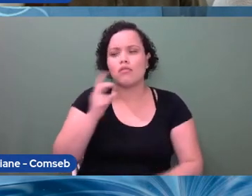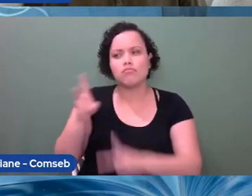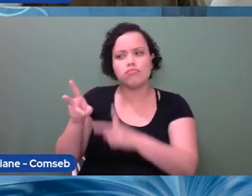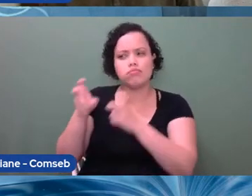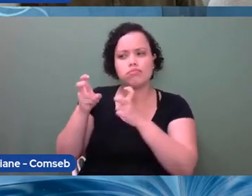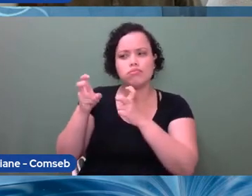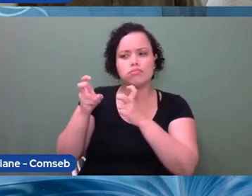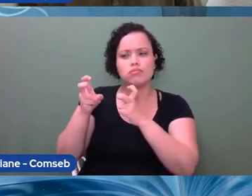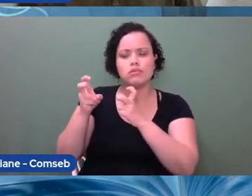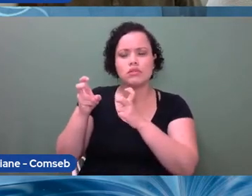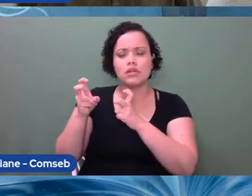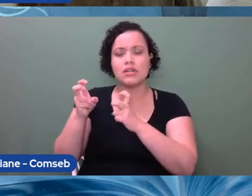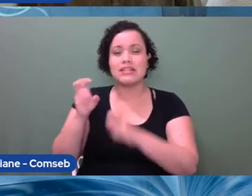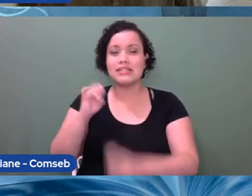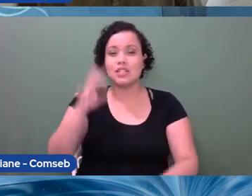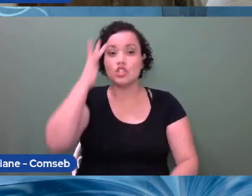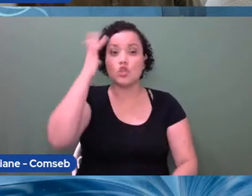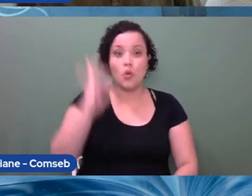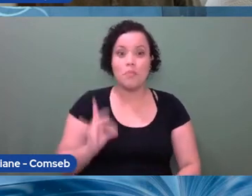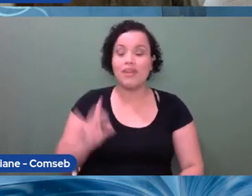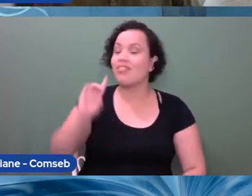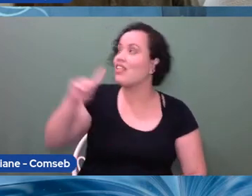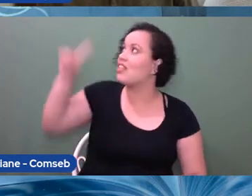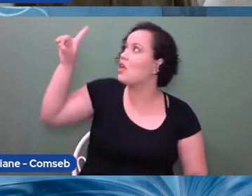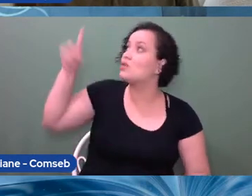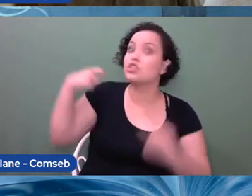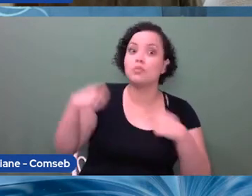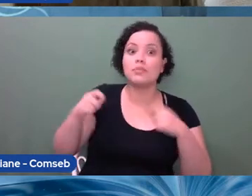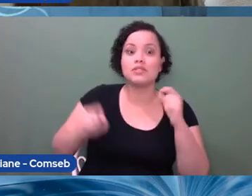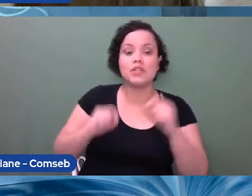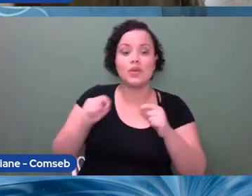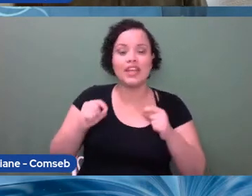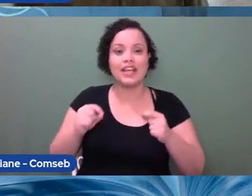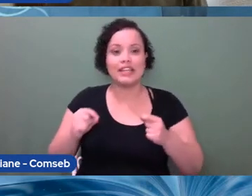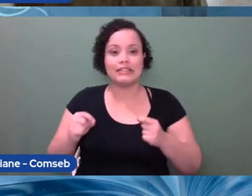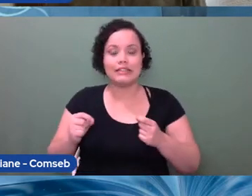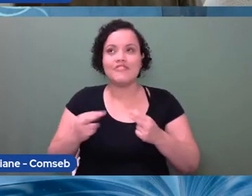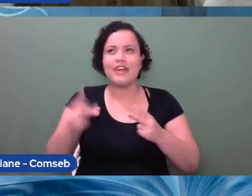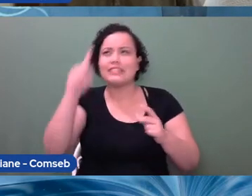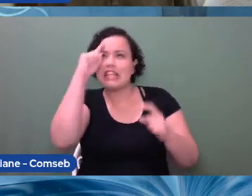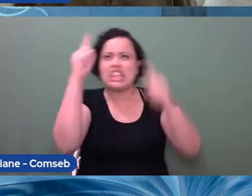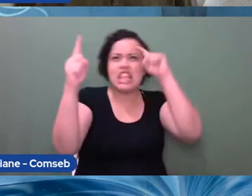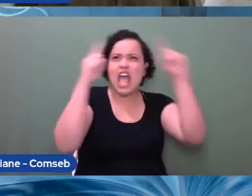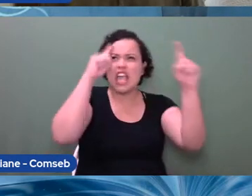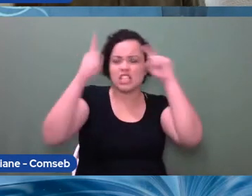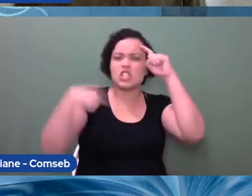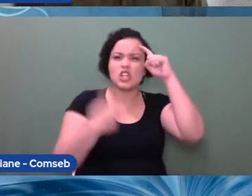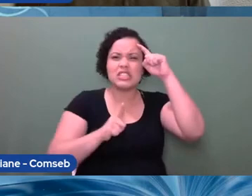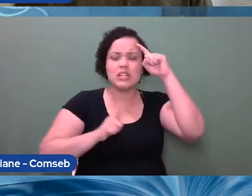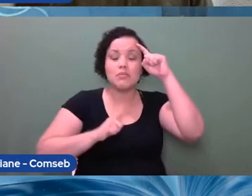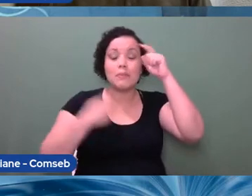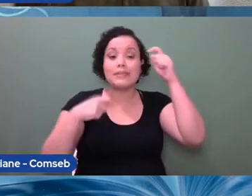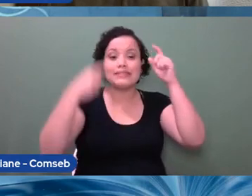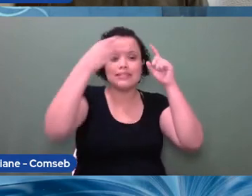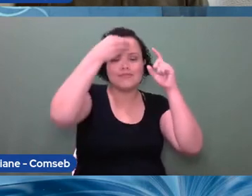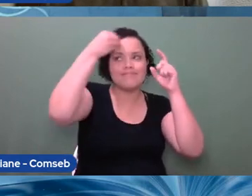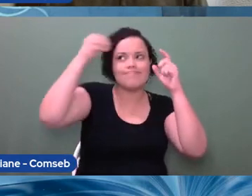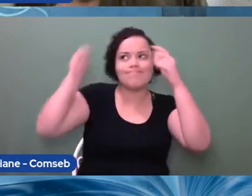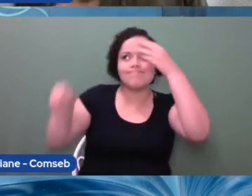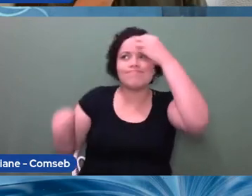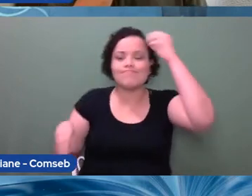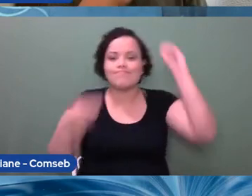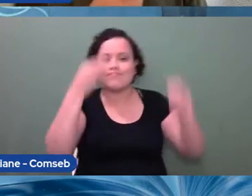bem, para a gente compreender a Deus, a gente tem que se despir de uma série de ideias que nós criamos do Deus, das